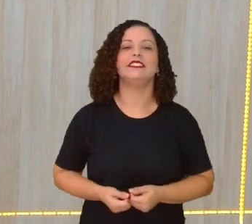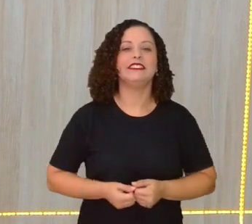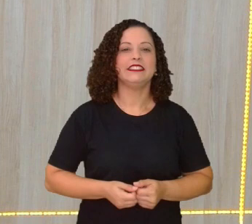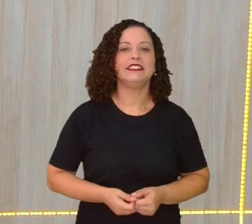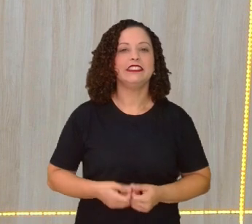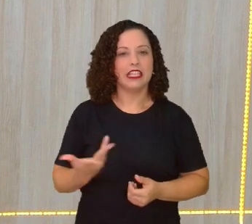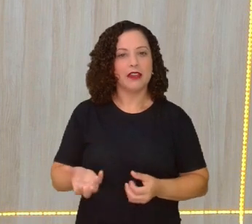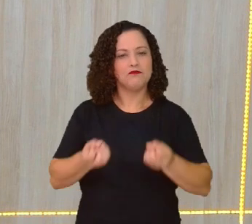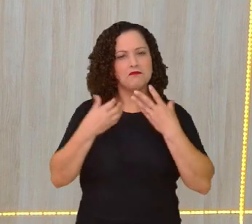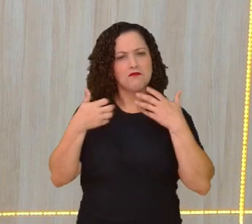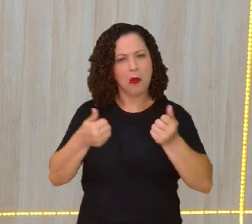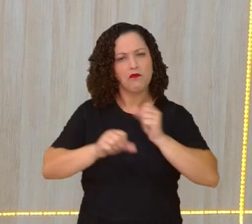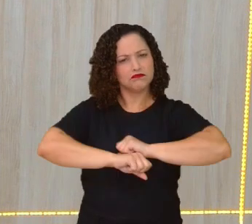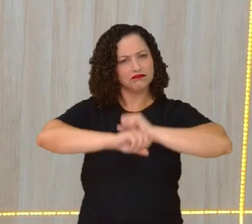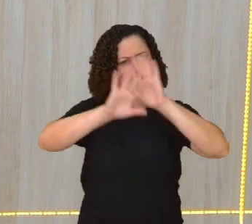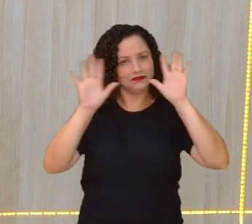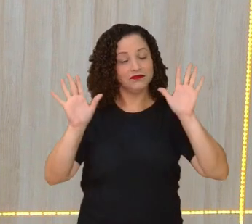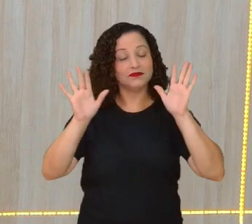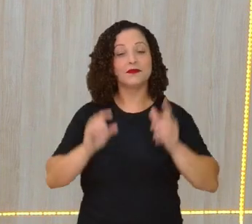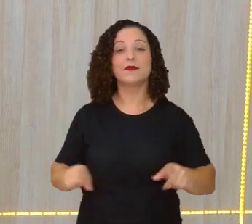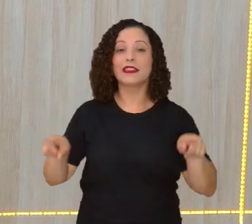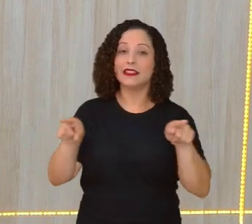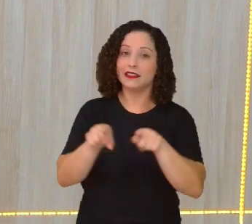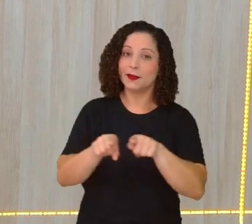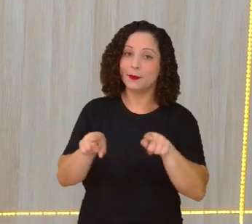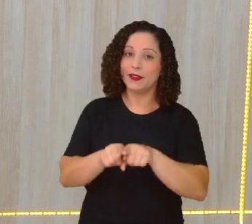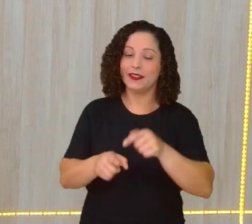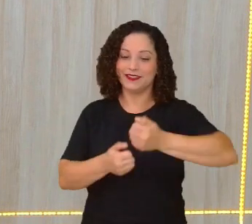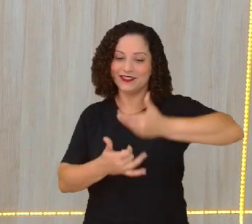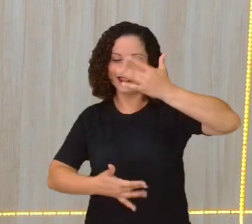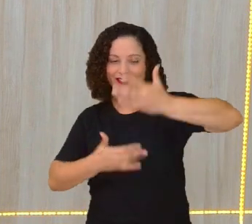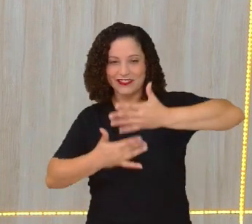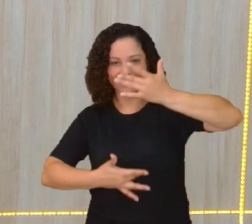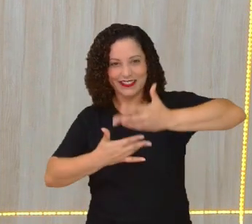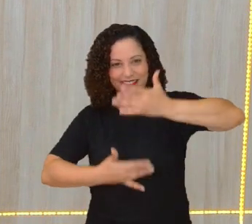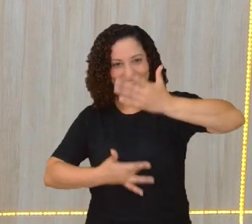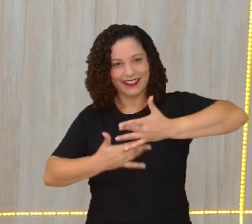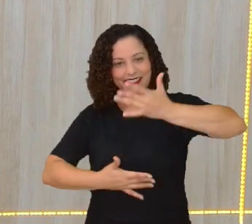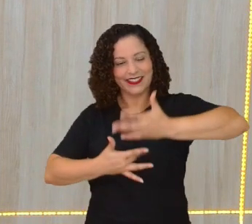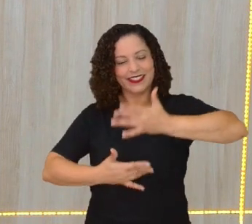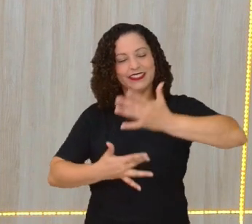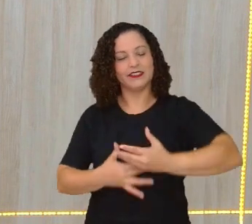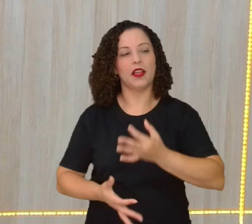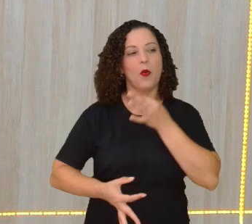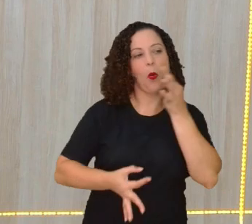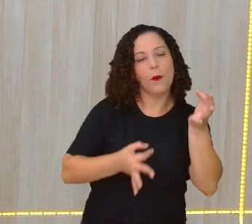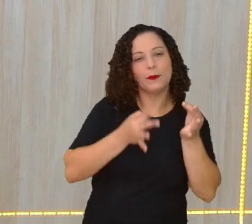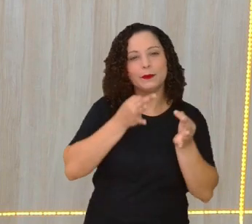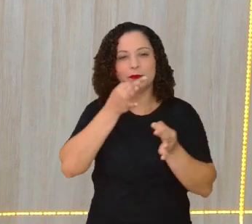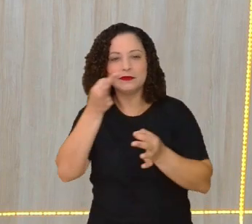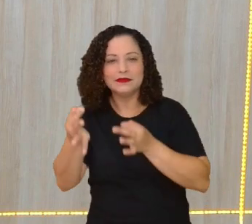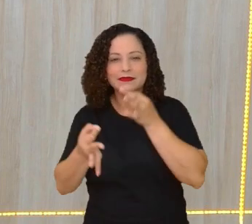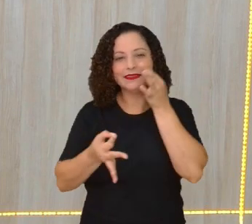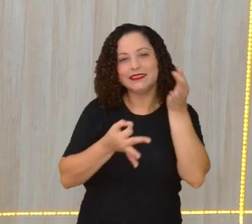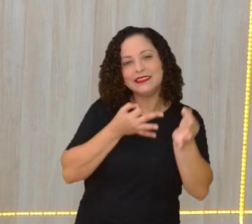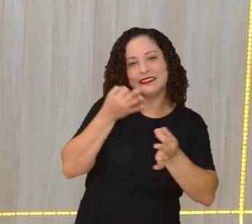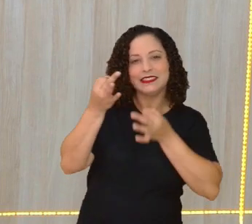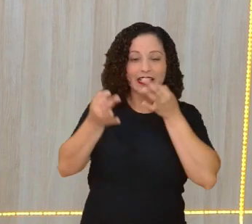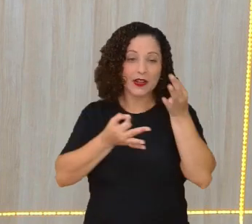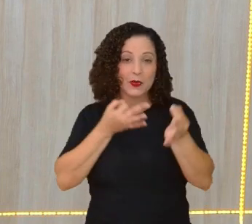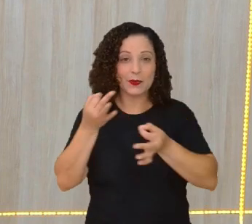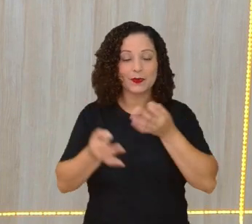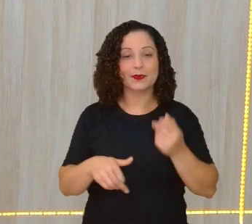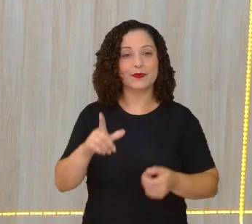isso muito bem. Comigo também interagindo na aula, fazendo seus comentários riquíssimos.